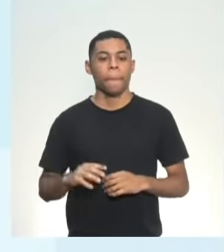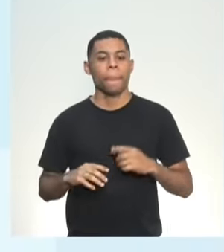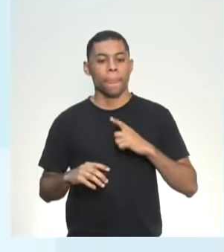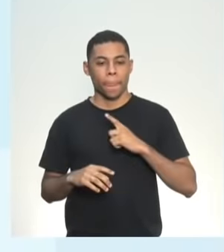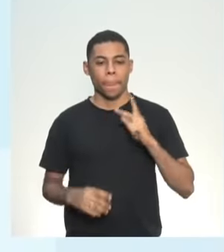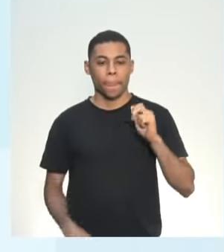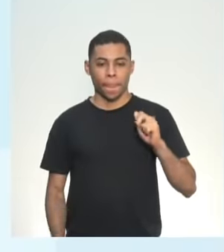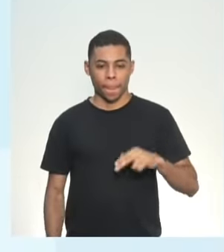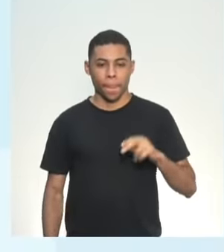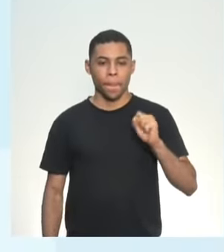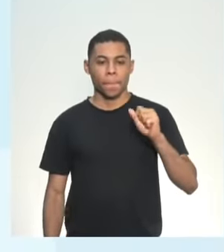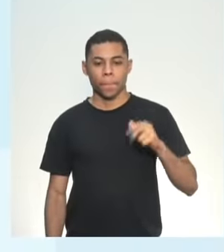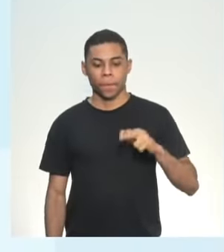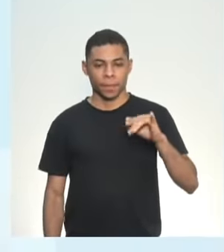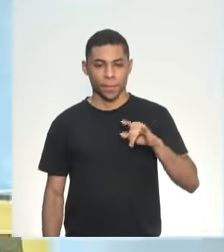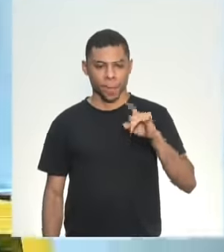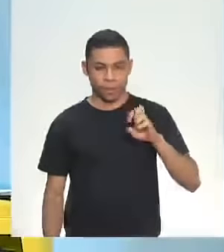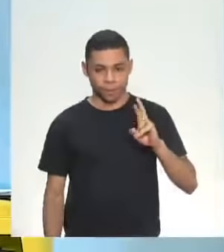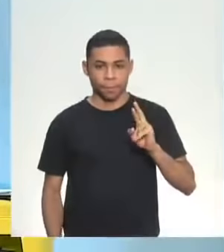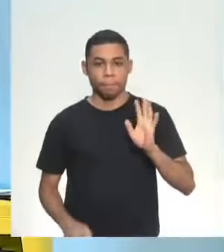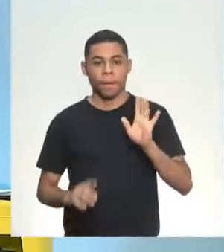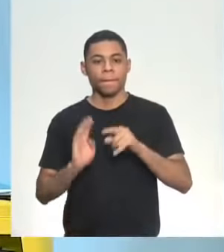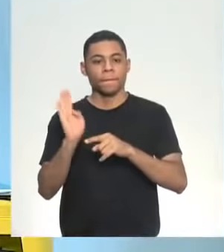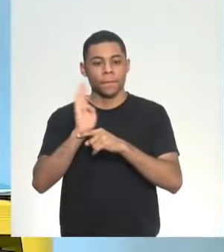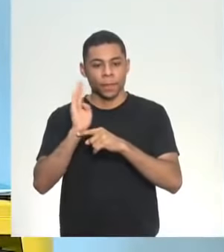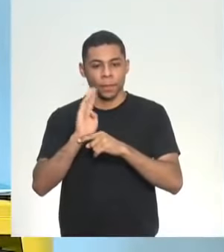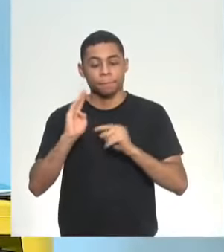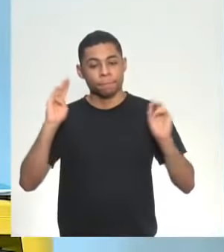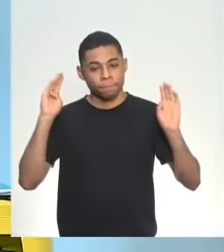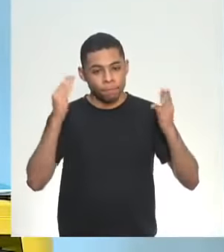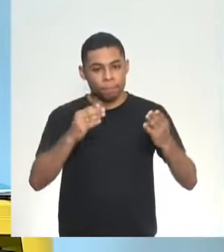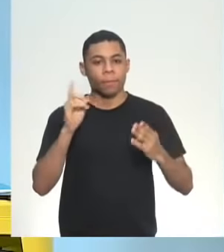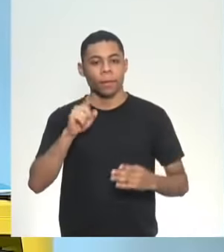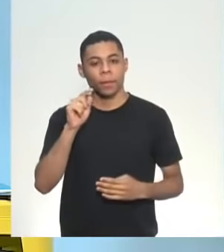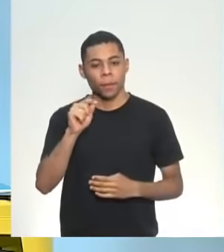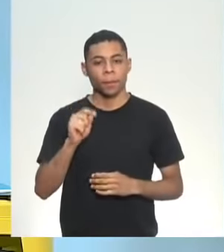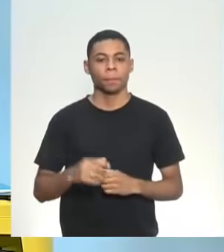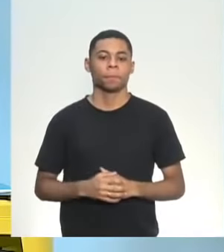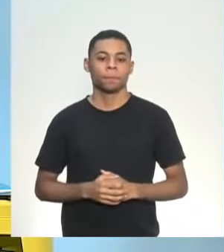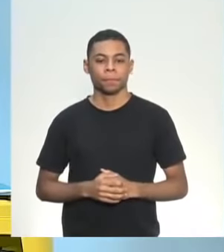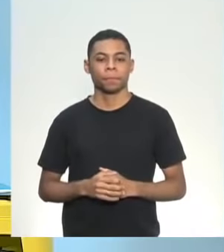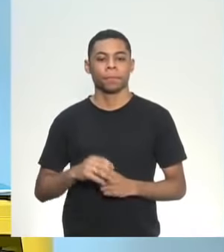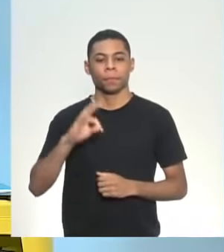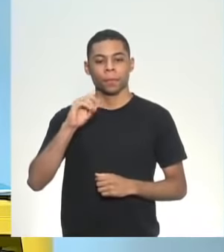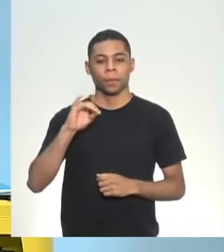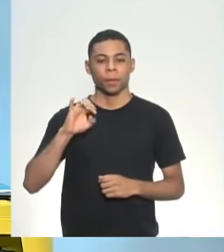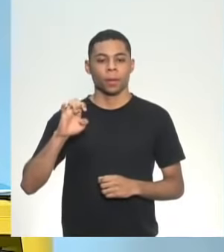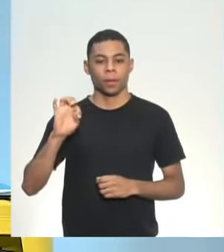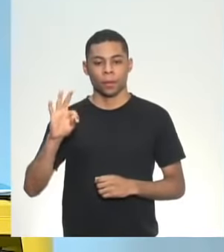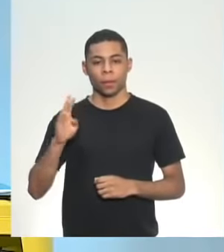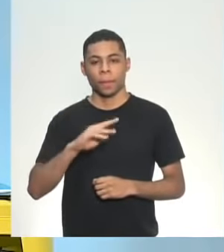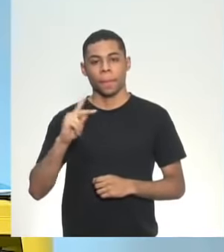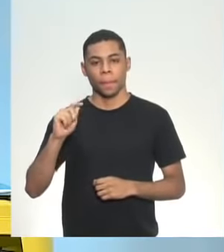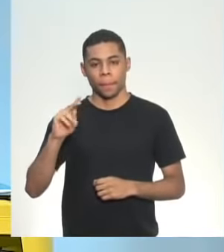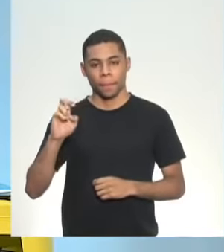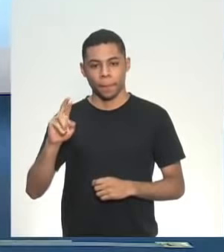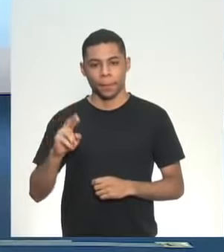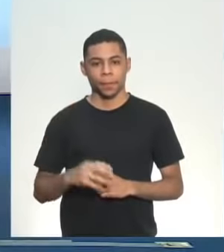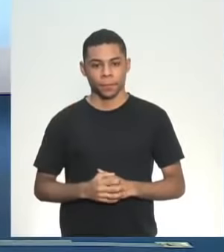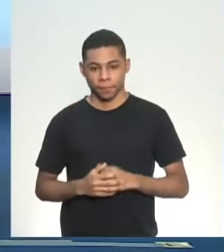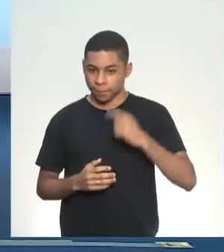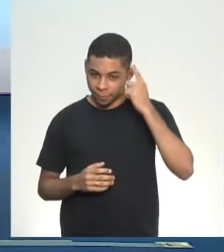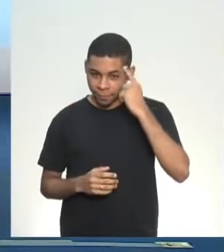sanitizer mais no nosso vídeo o enfoque que eles deram foi no toilet paper que o Edi até